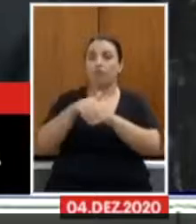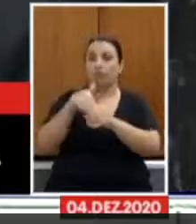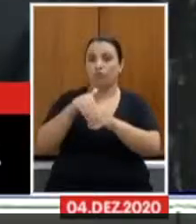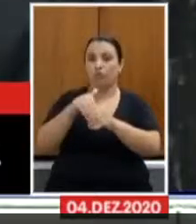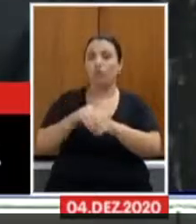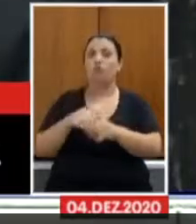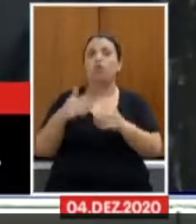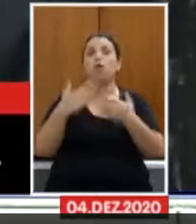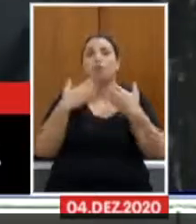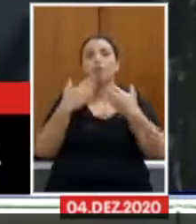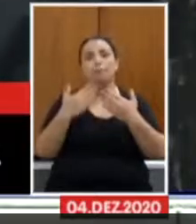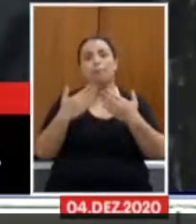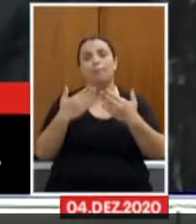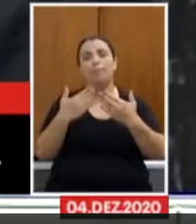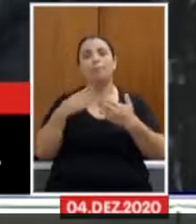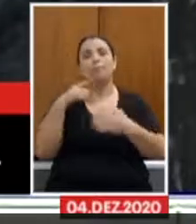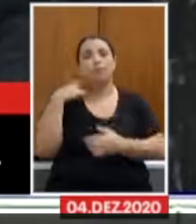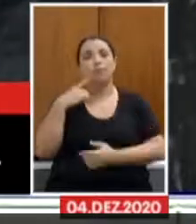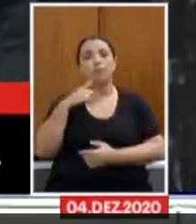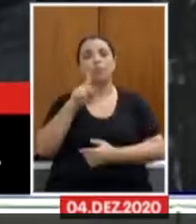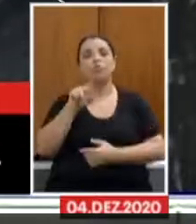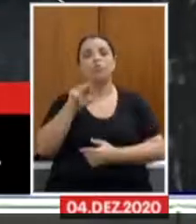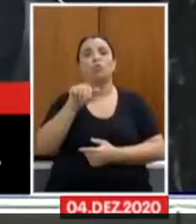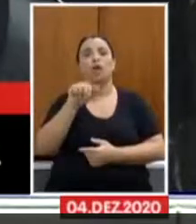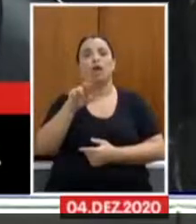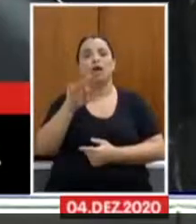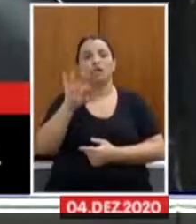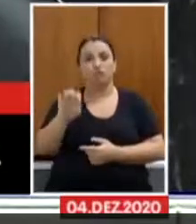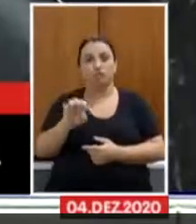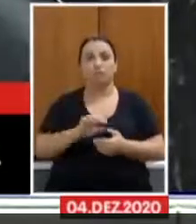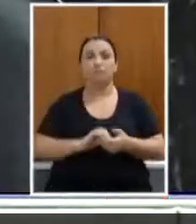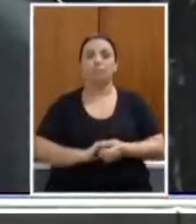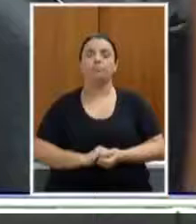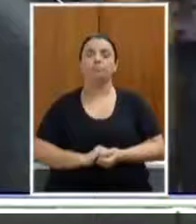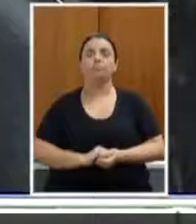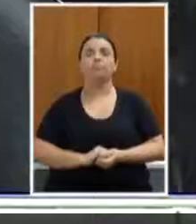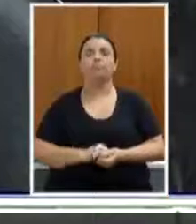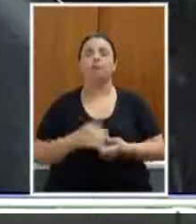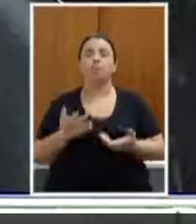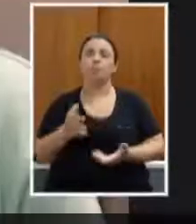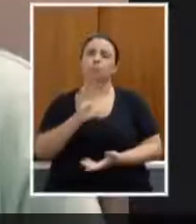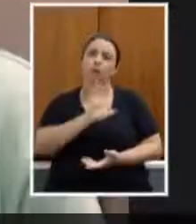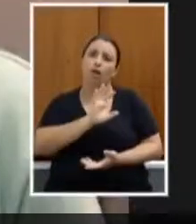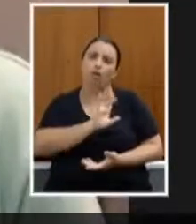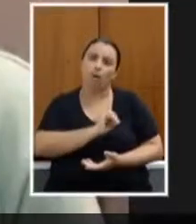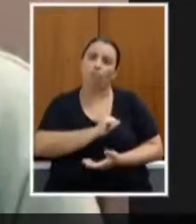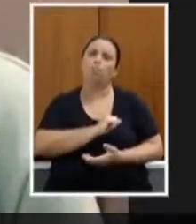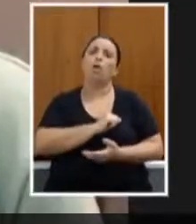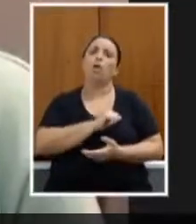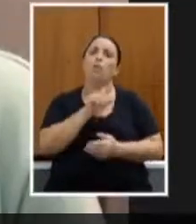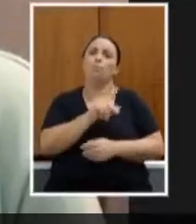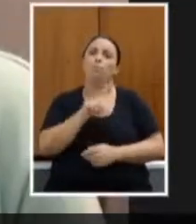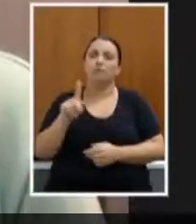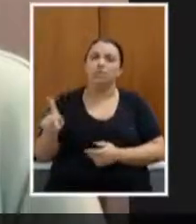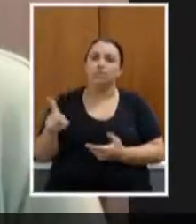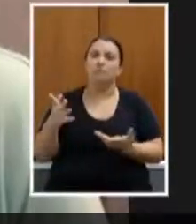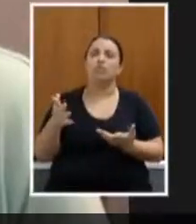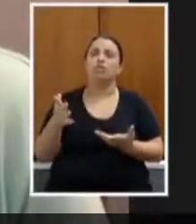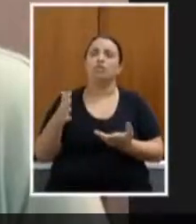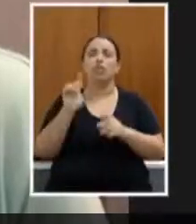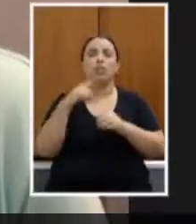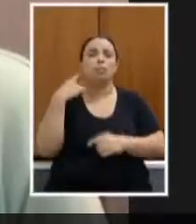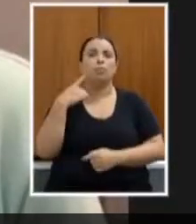com a palavra, deputado Duarte Bechir. Pois não, meu caro presidente, deputado Agostinho Patrus, na mesma